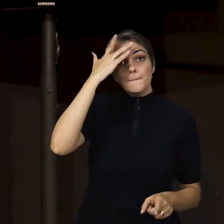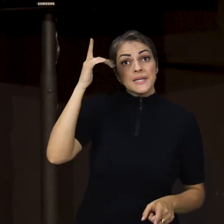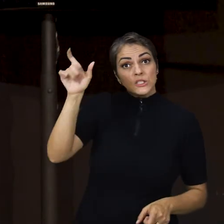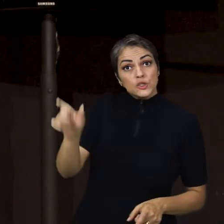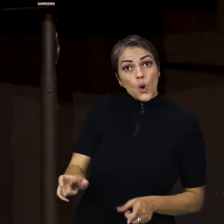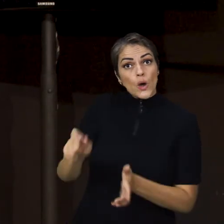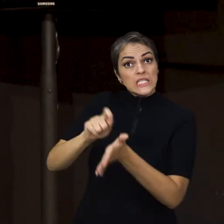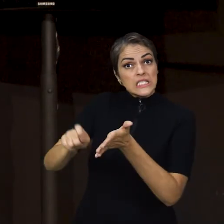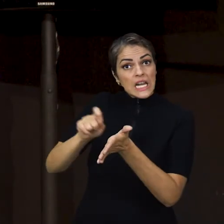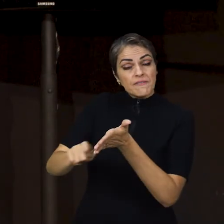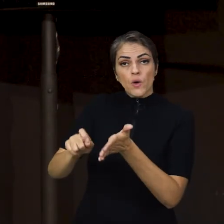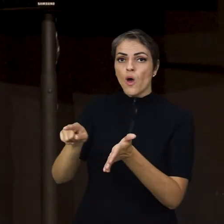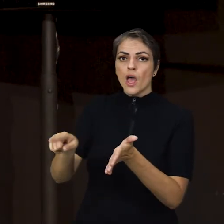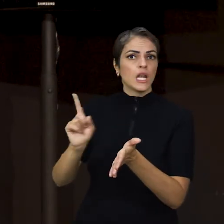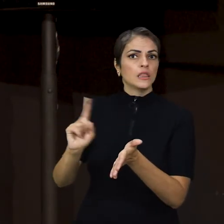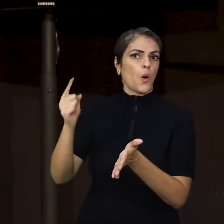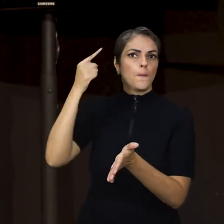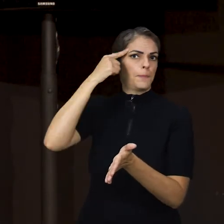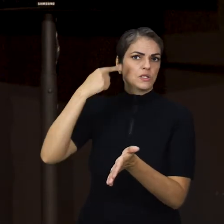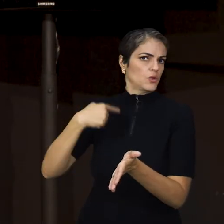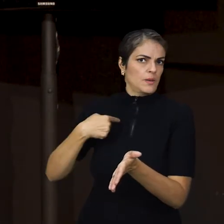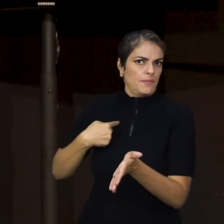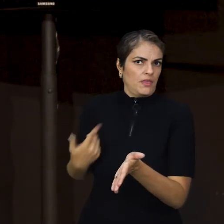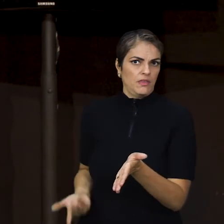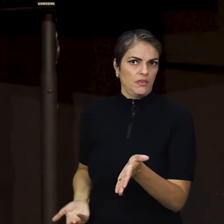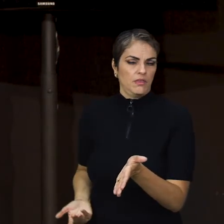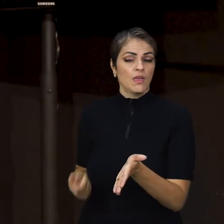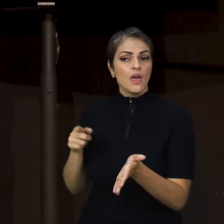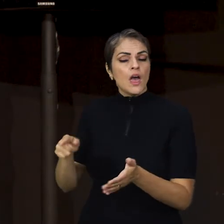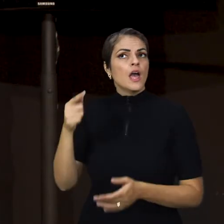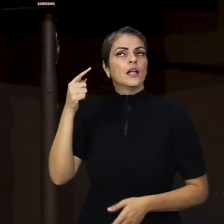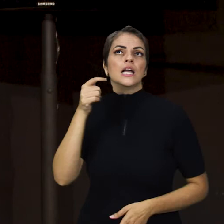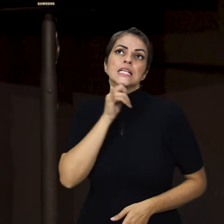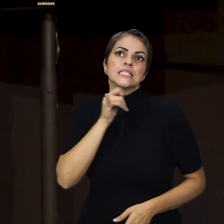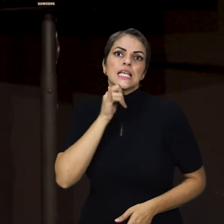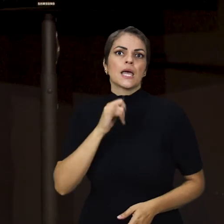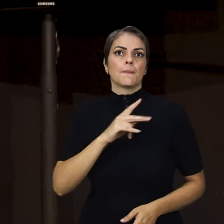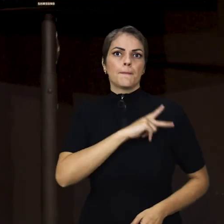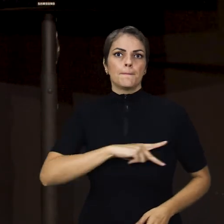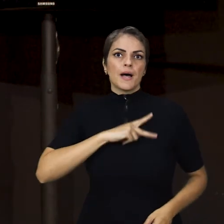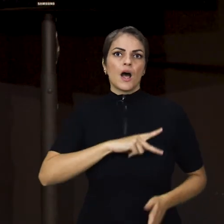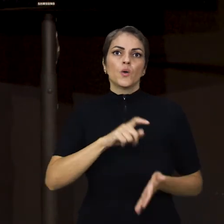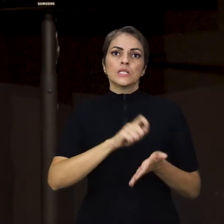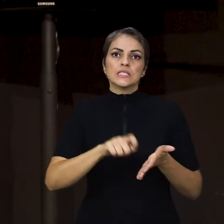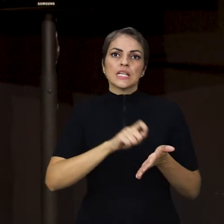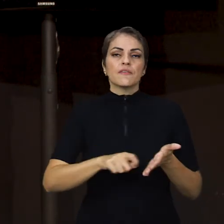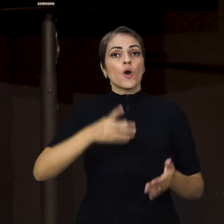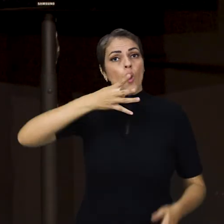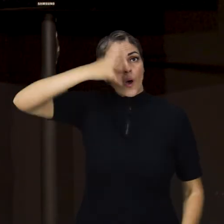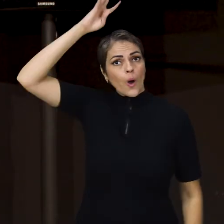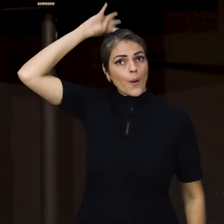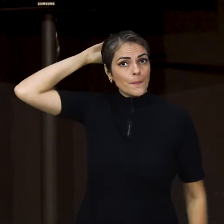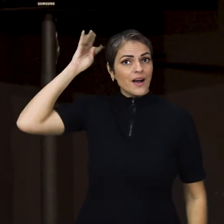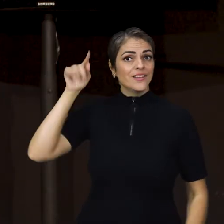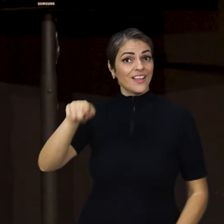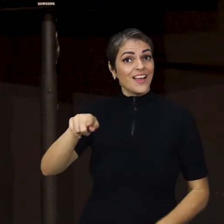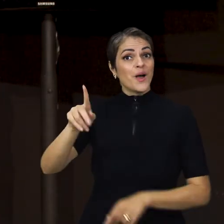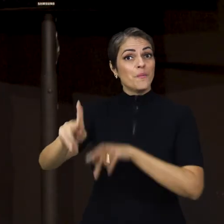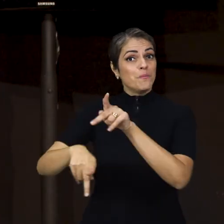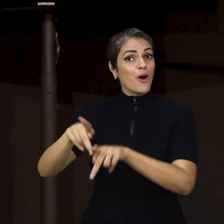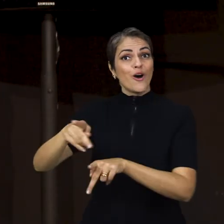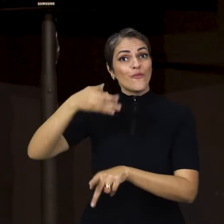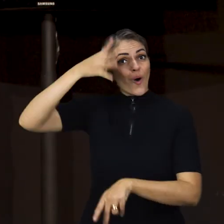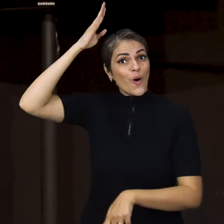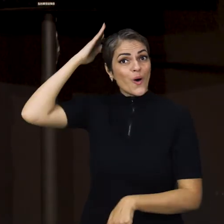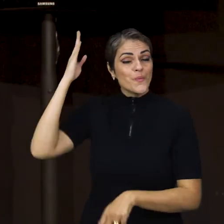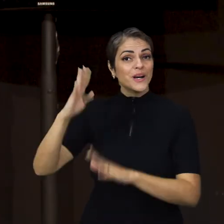mim quando escreveu. Ele estava pensando, por exemplo, quando Paulo escreve a carta aos Romanos, ele estava pensando nos romanos,